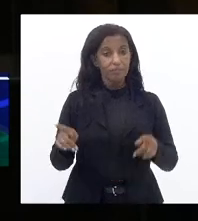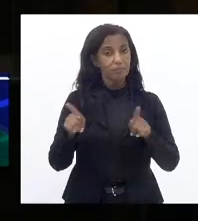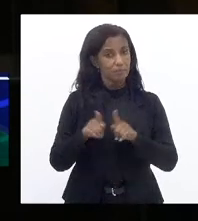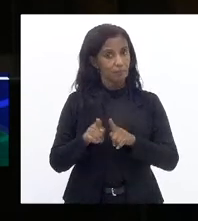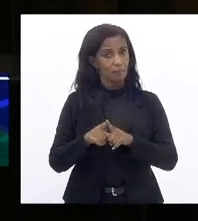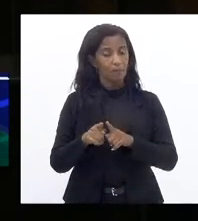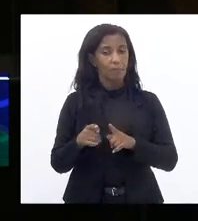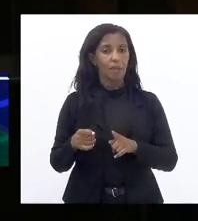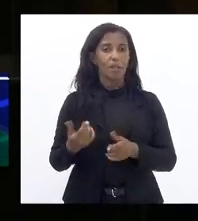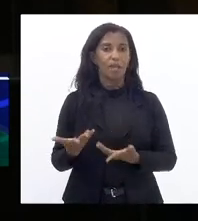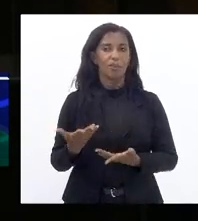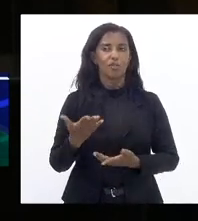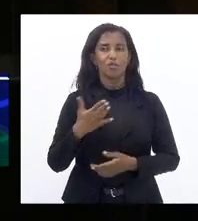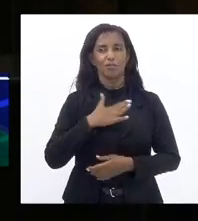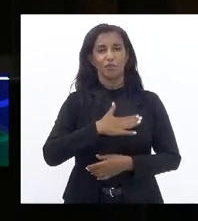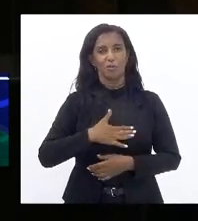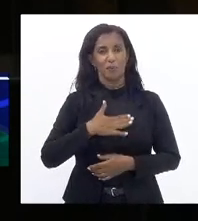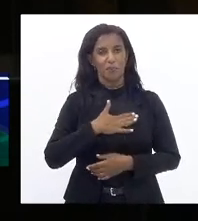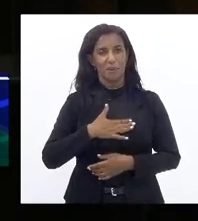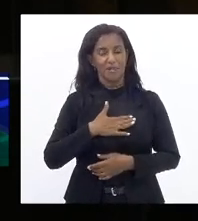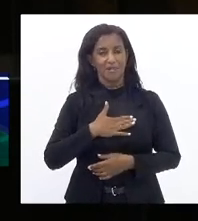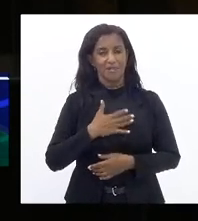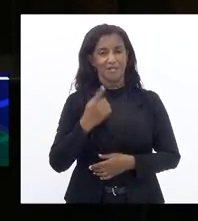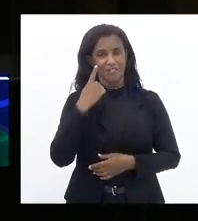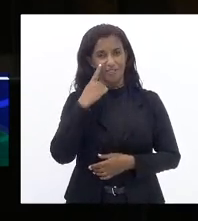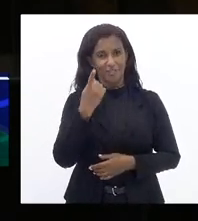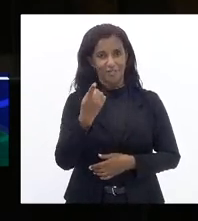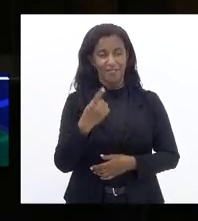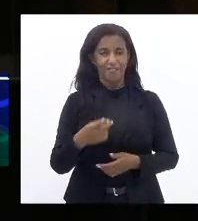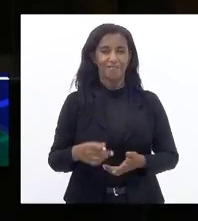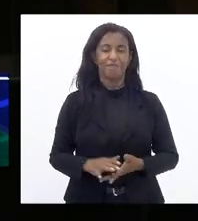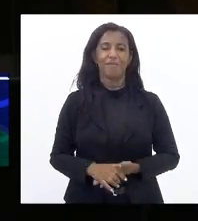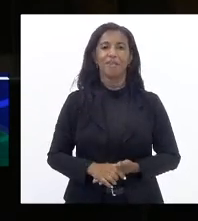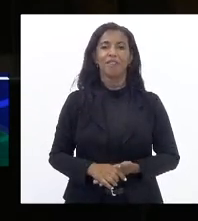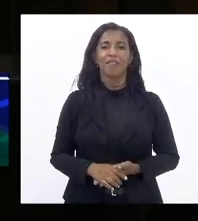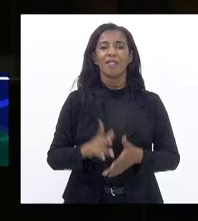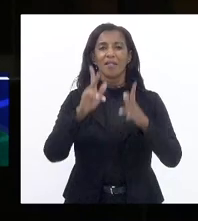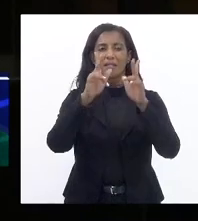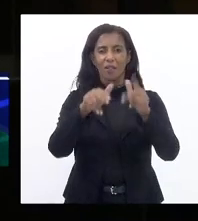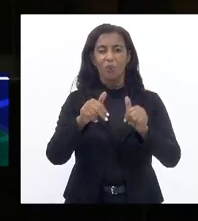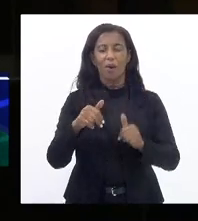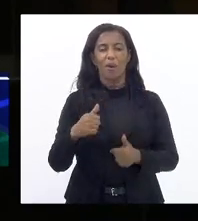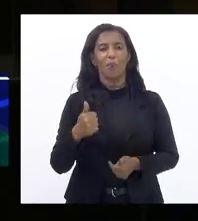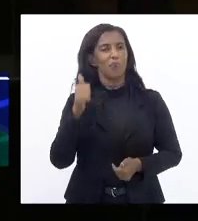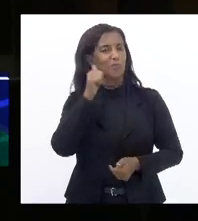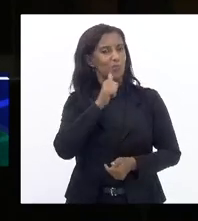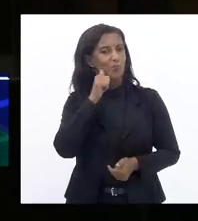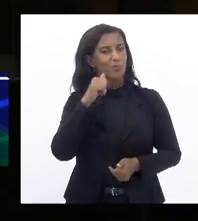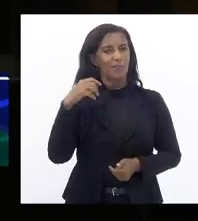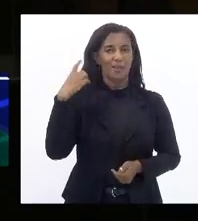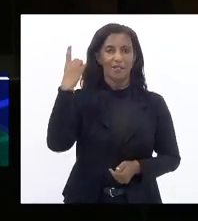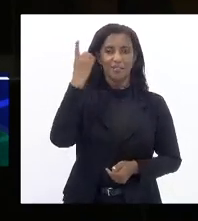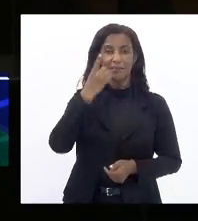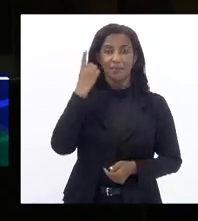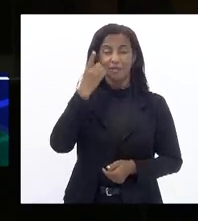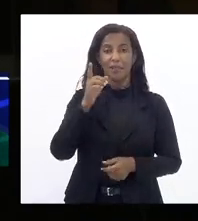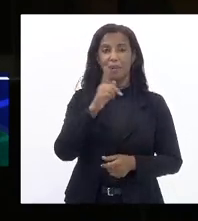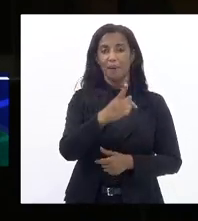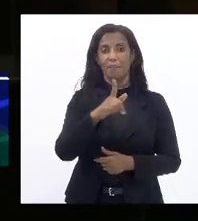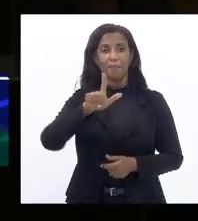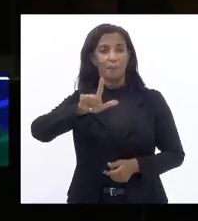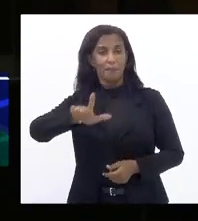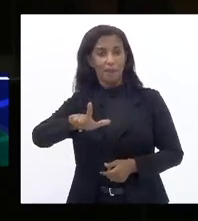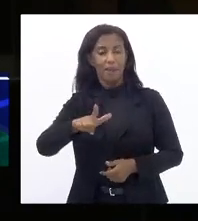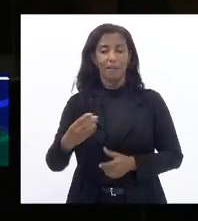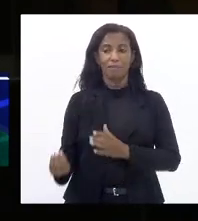também, né, tive aí o prazer de pegar o seu apoiamento, Tia Ju, assim como de demais parlamentares mulheres, no projeto de lei